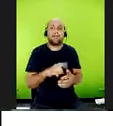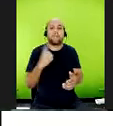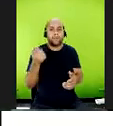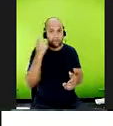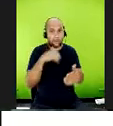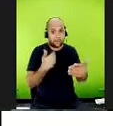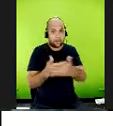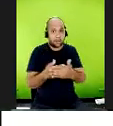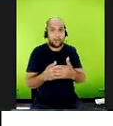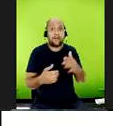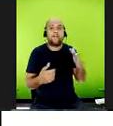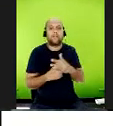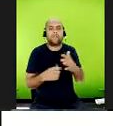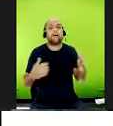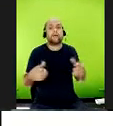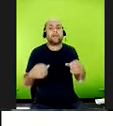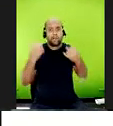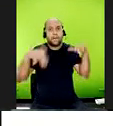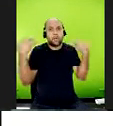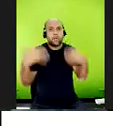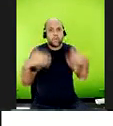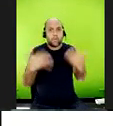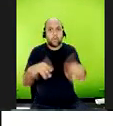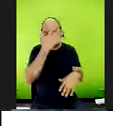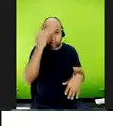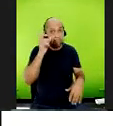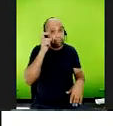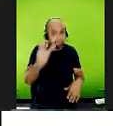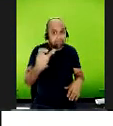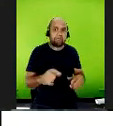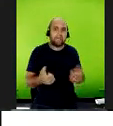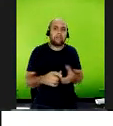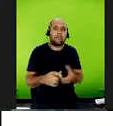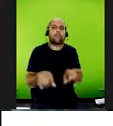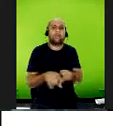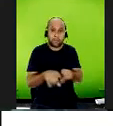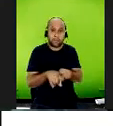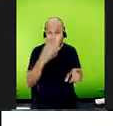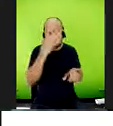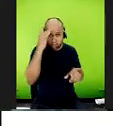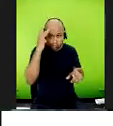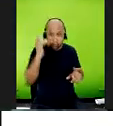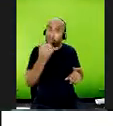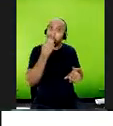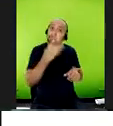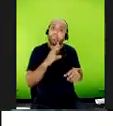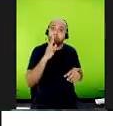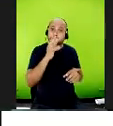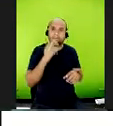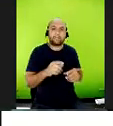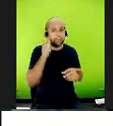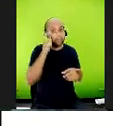até aqui essa feira que tá bombando de pessoas interessantes e pessoas interessadas é para o mercado de trabalho que